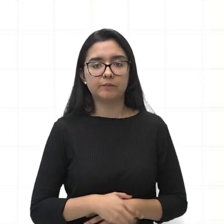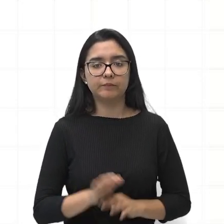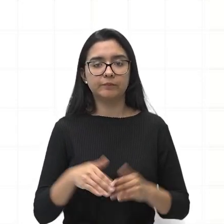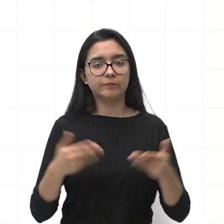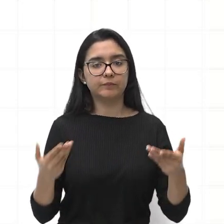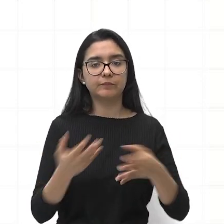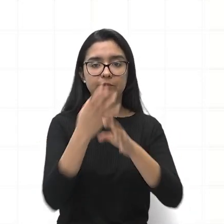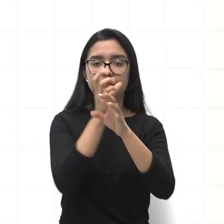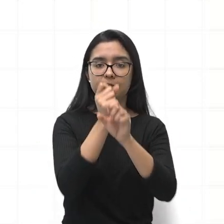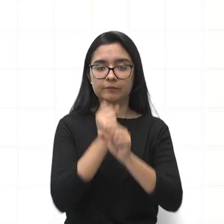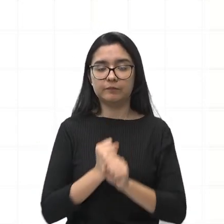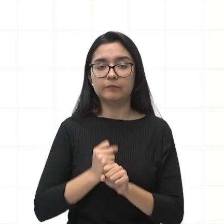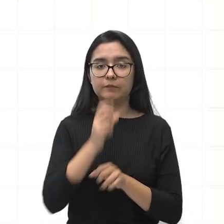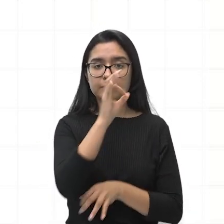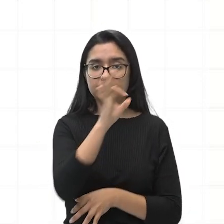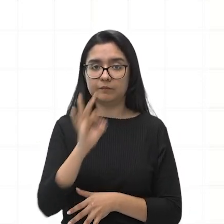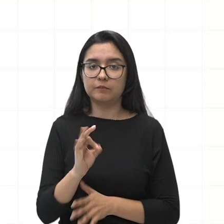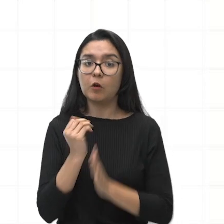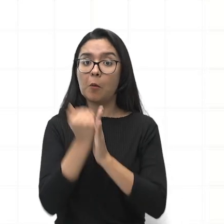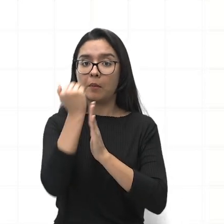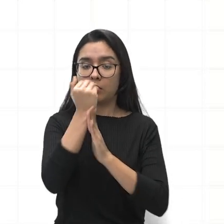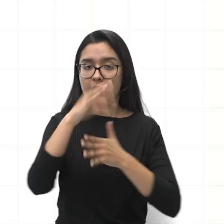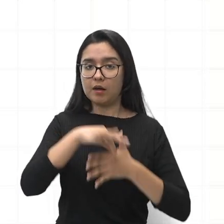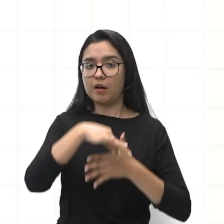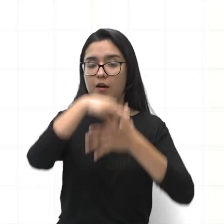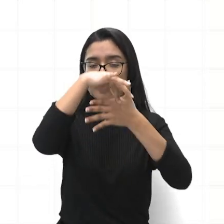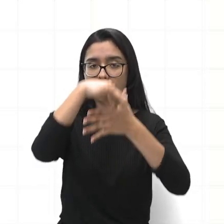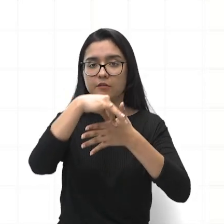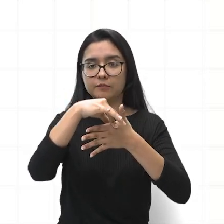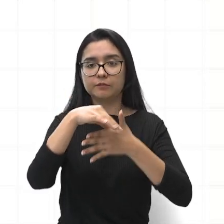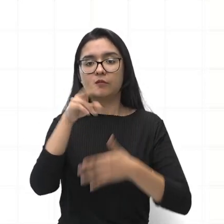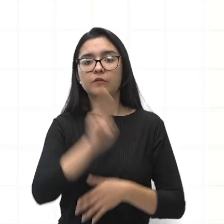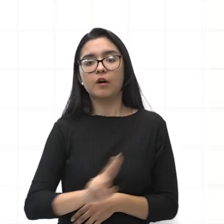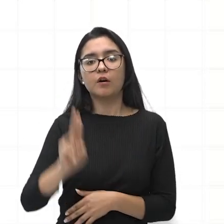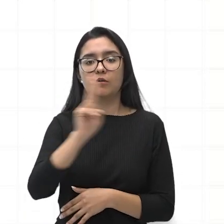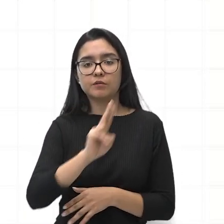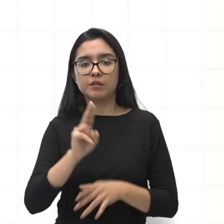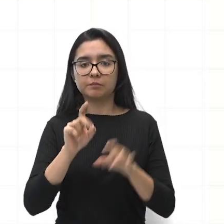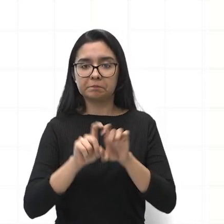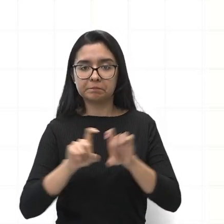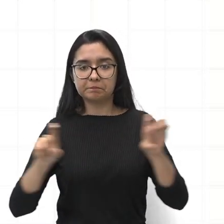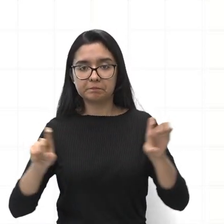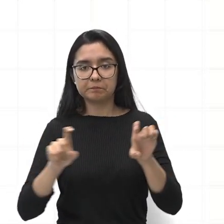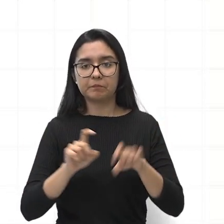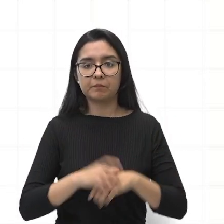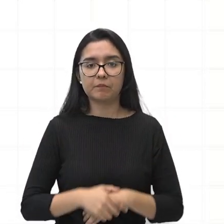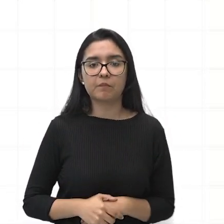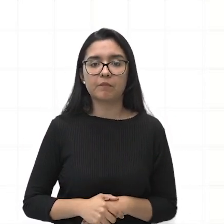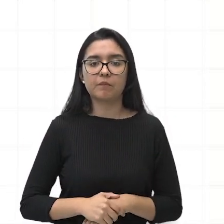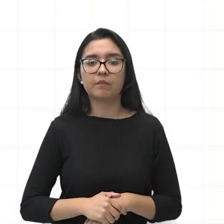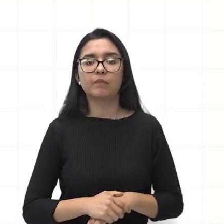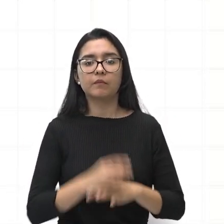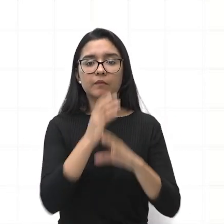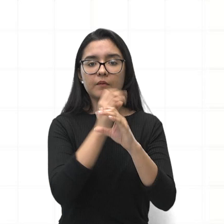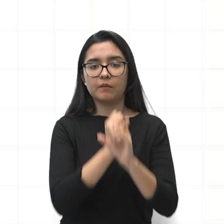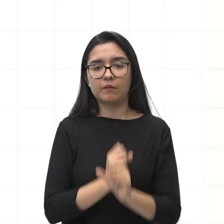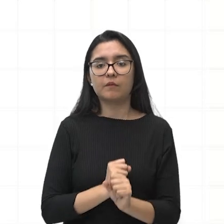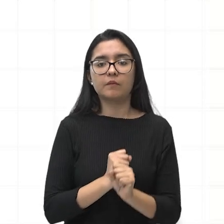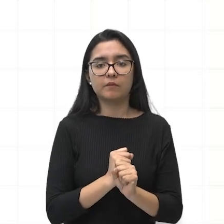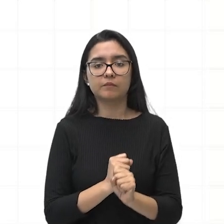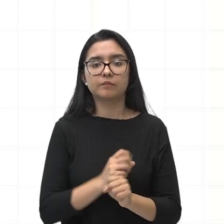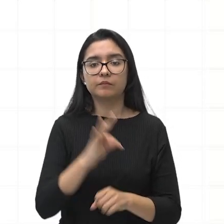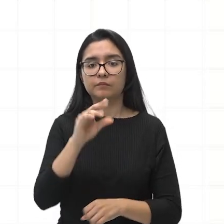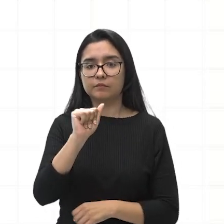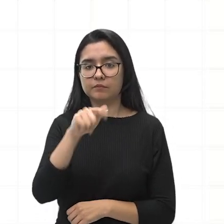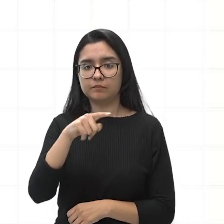taxa percentual de aumento, vamos usar a seguinte expressão. Cálculo da taxa percentual